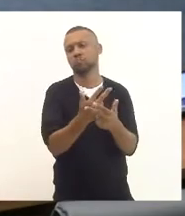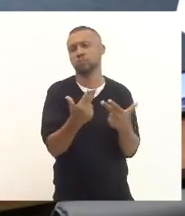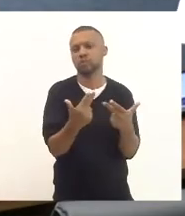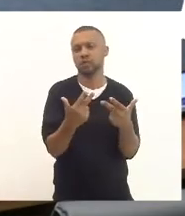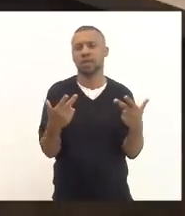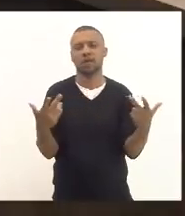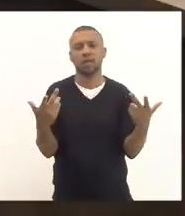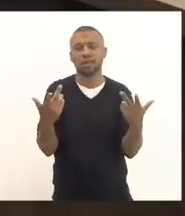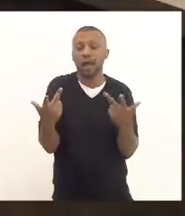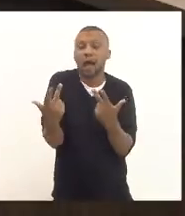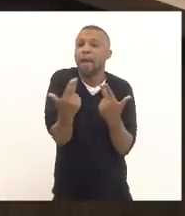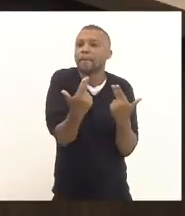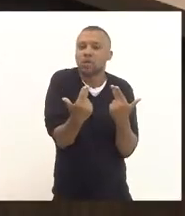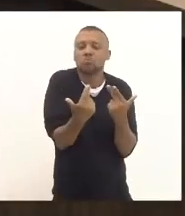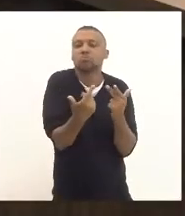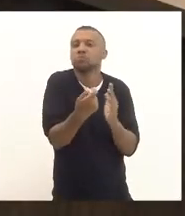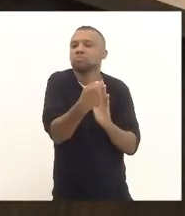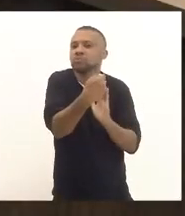complexidade